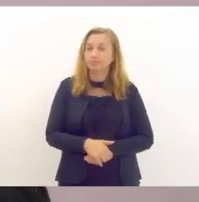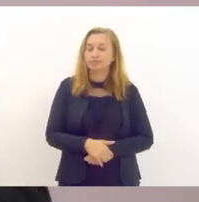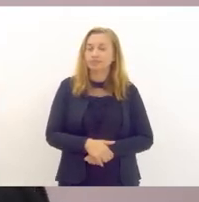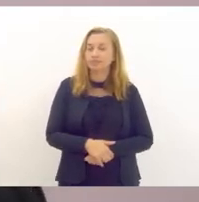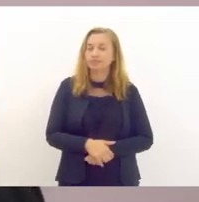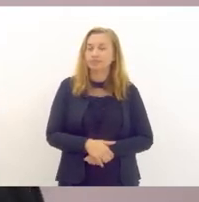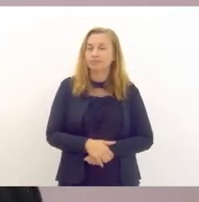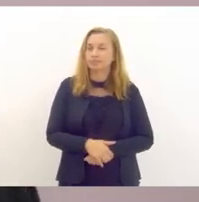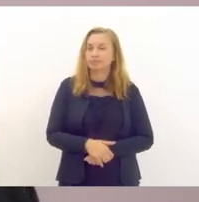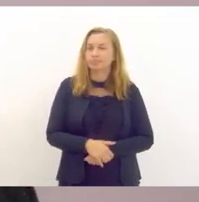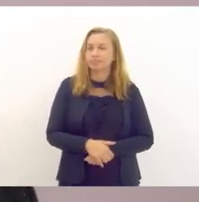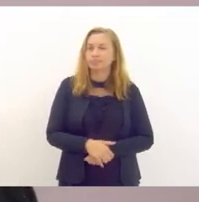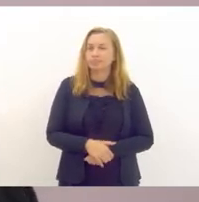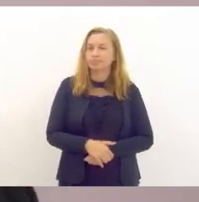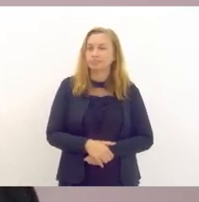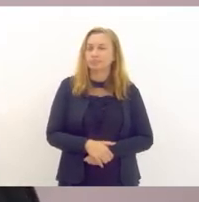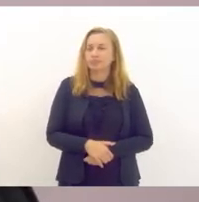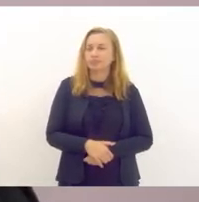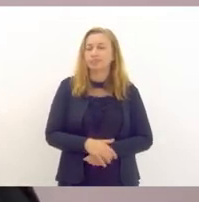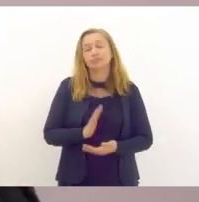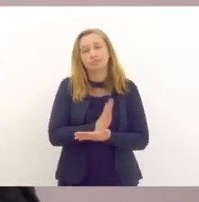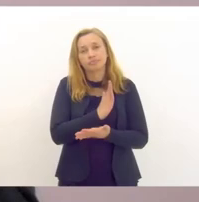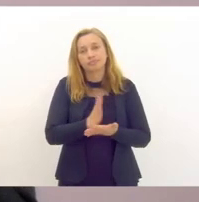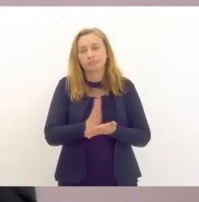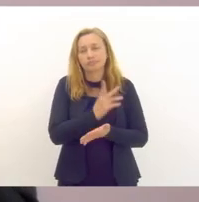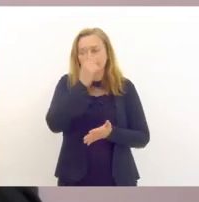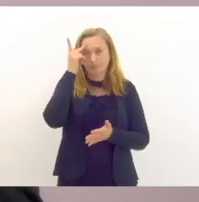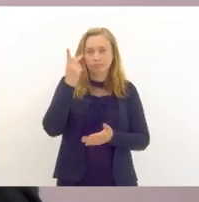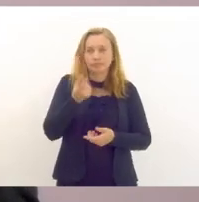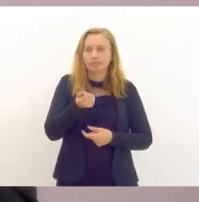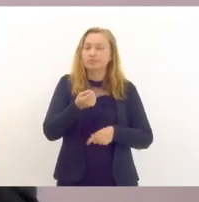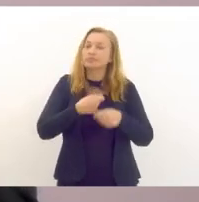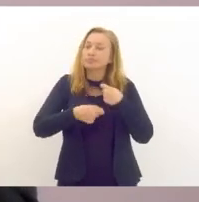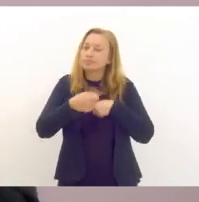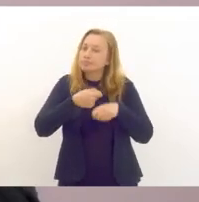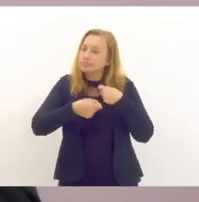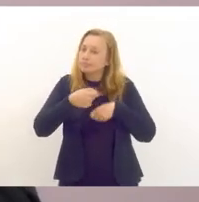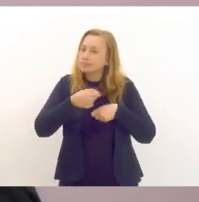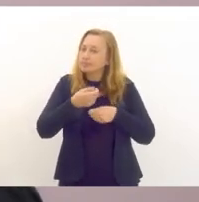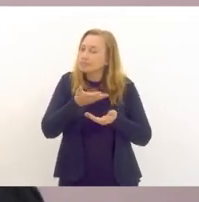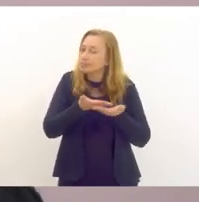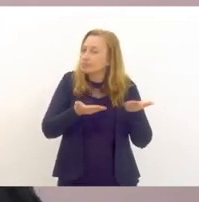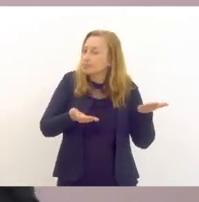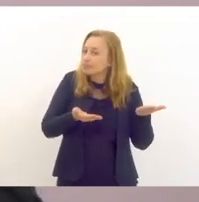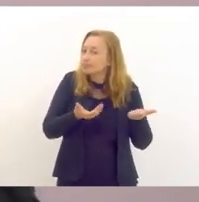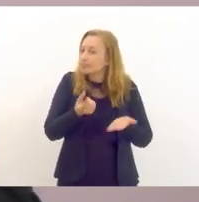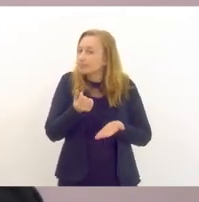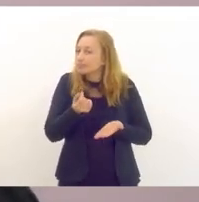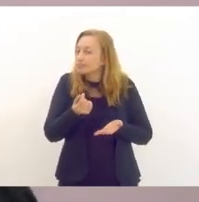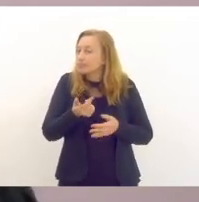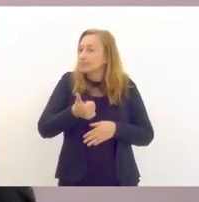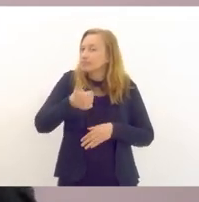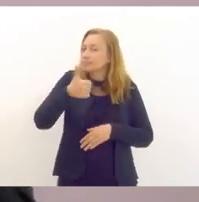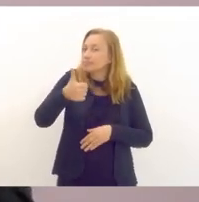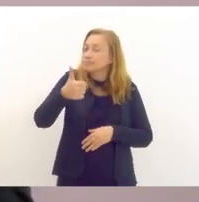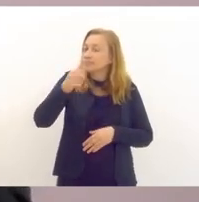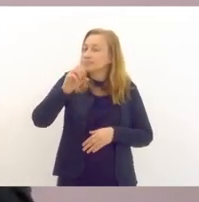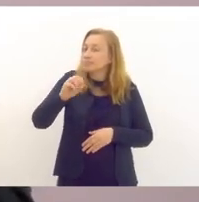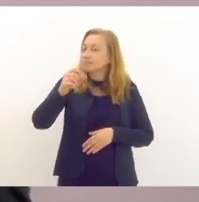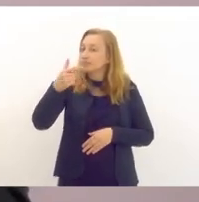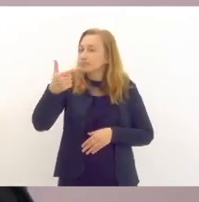estimativa é de alguns economistas essa perda de receita vai passar de 125